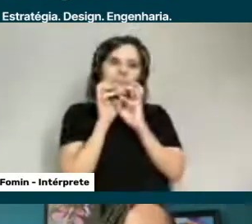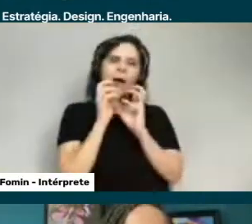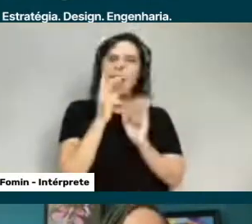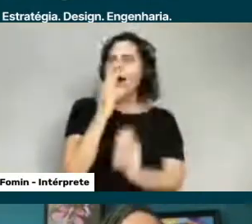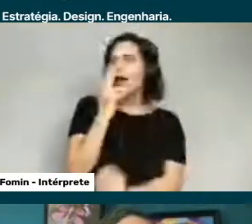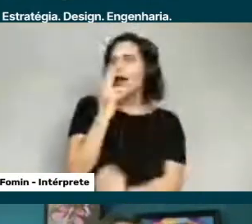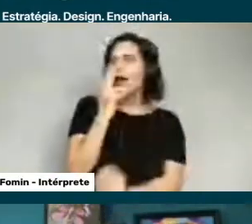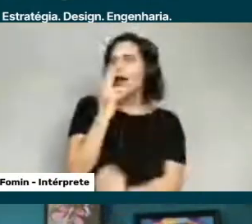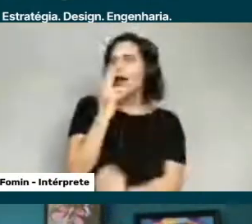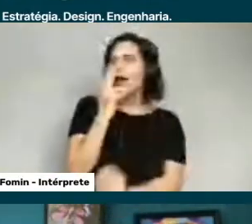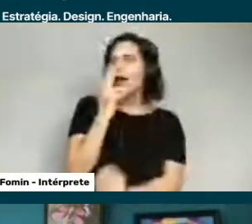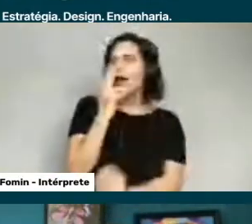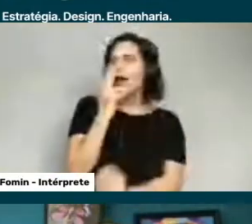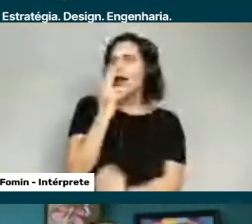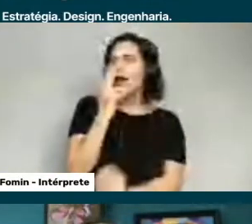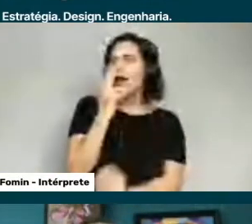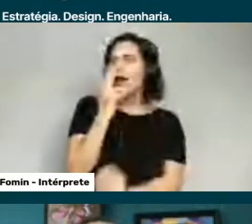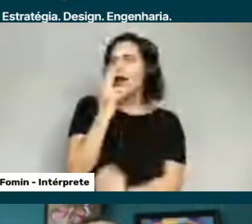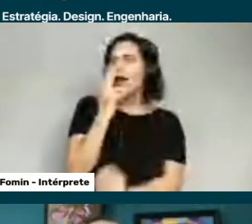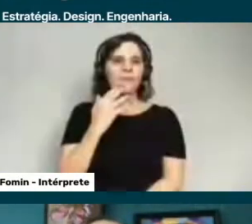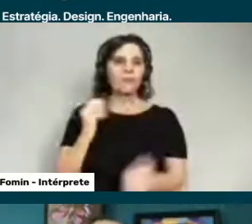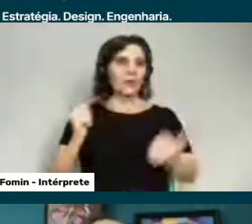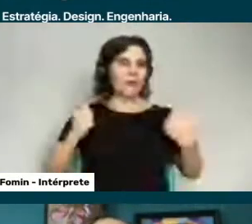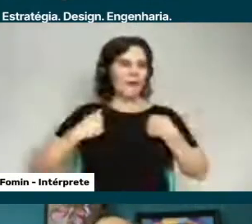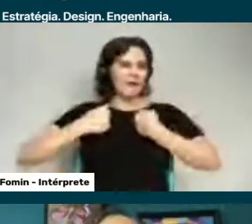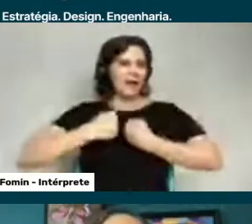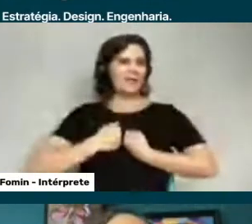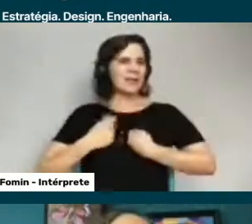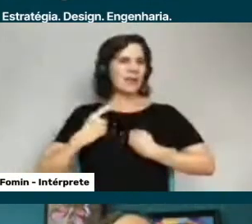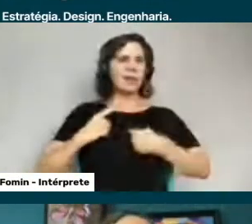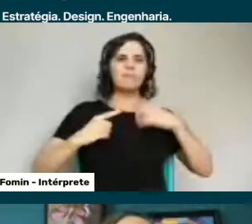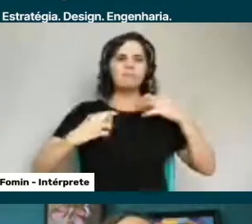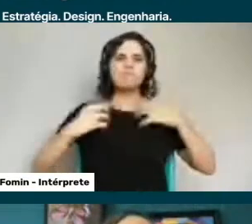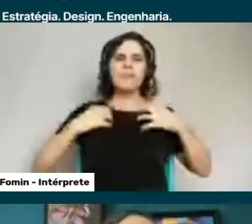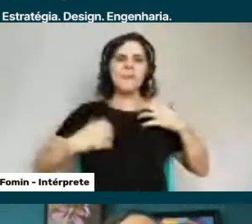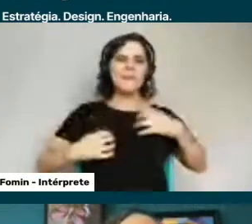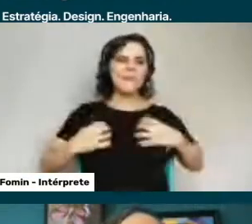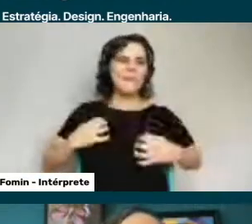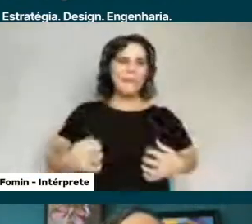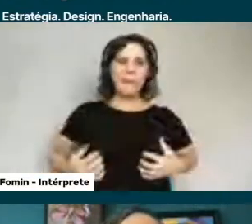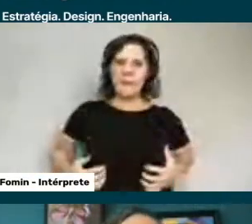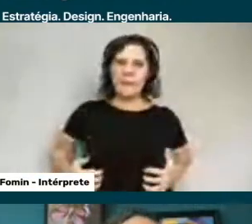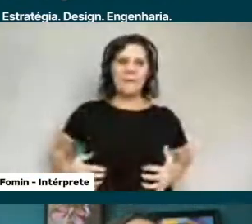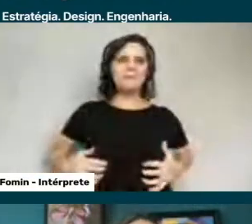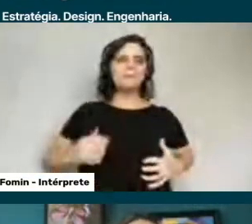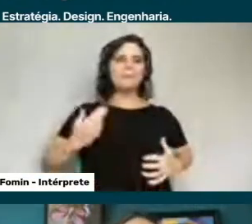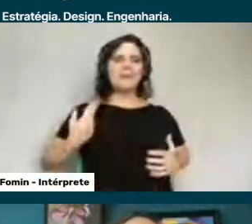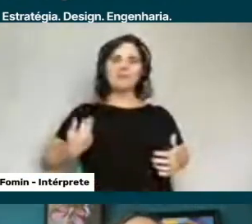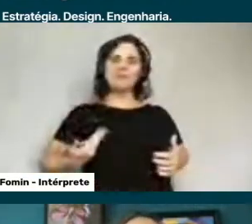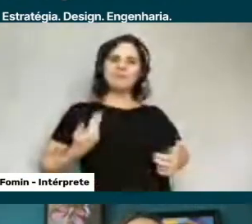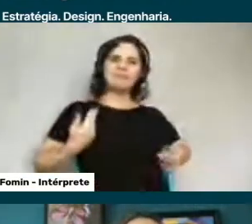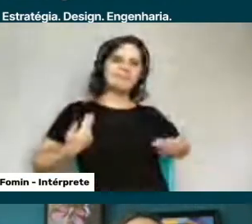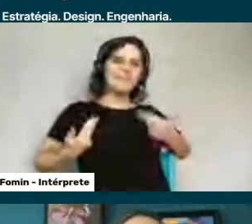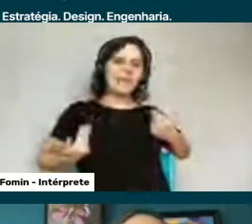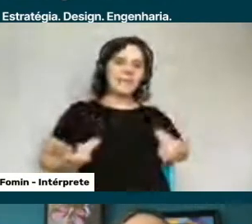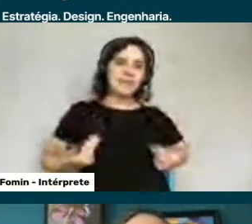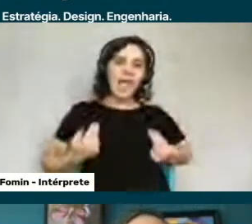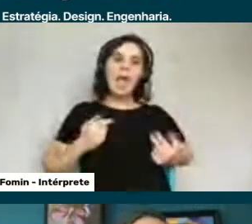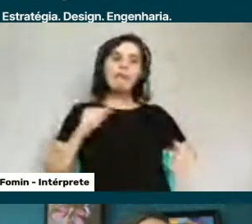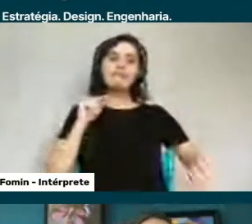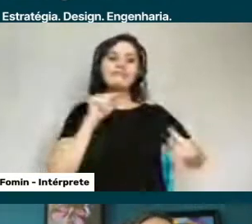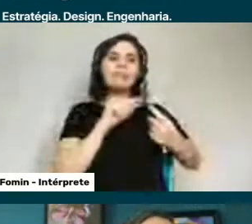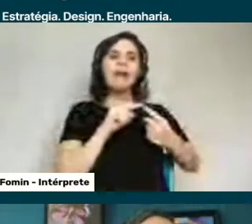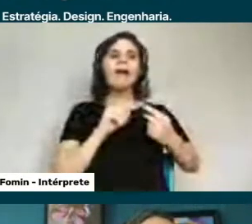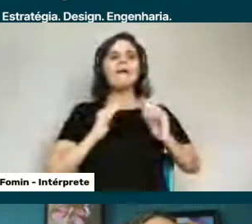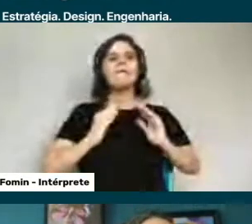com um casaquinho que tem umas ilustrações que remetem à favela da Rocinha. Então, é